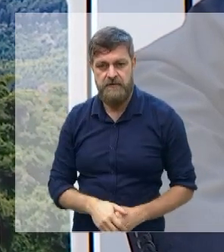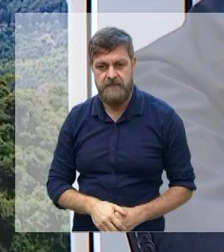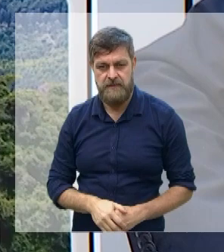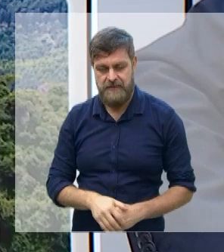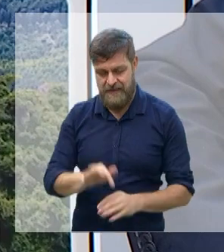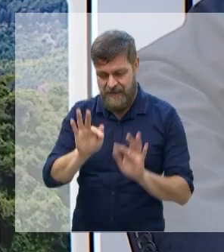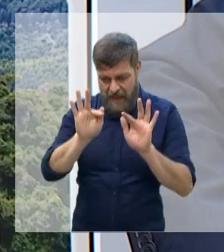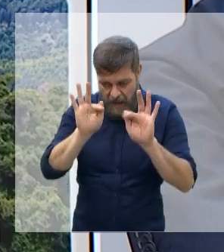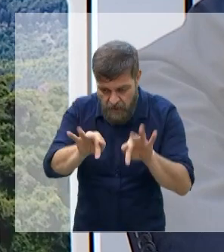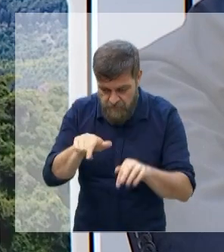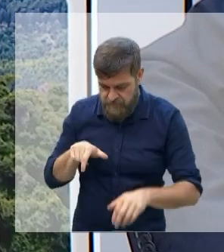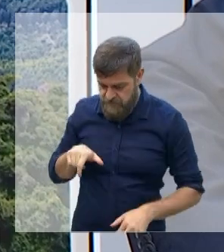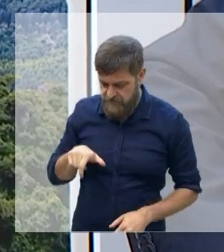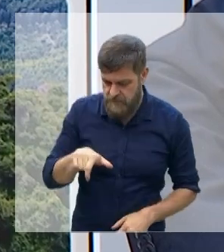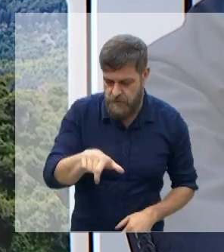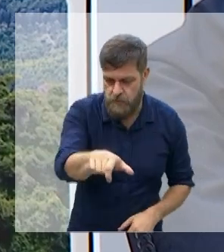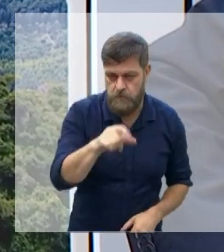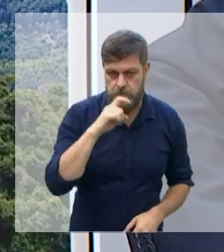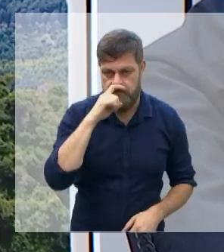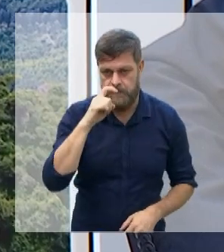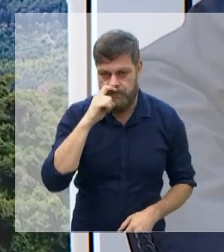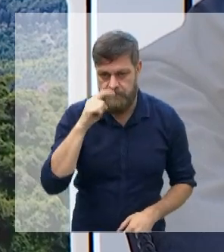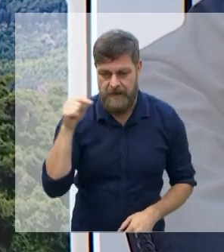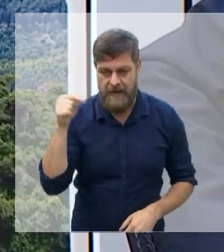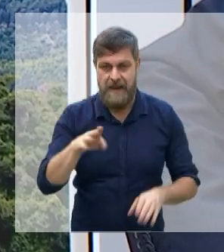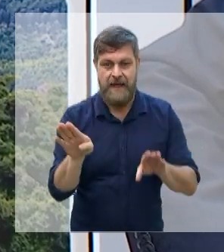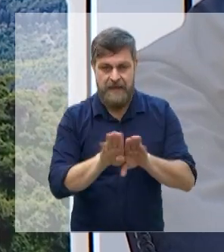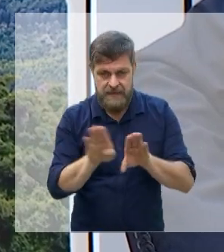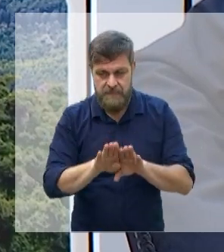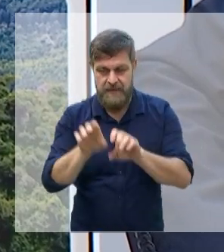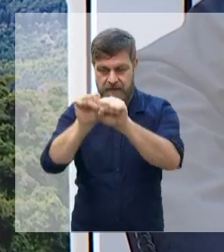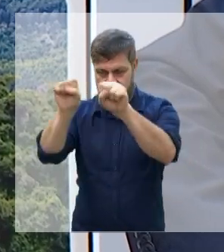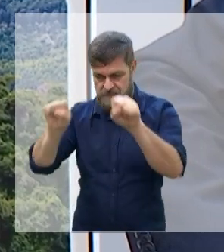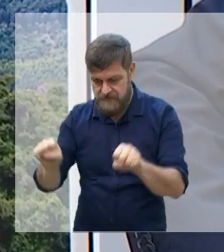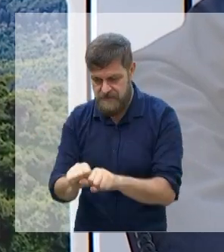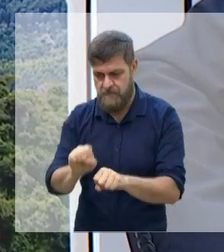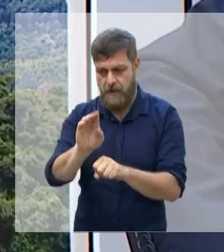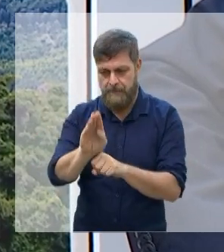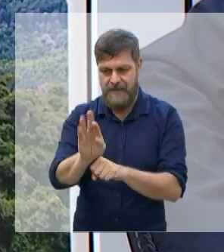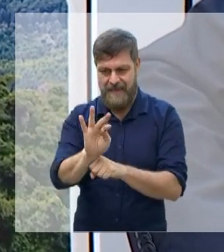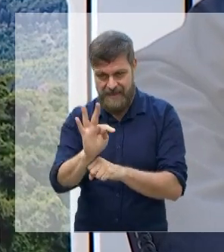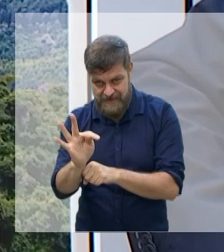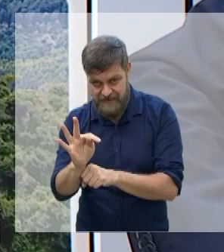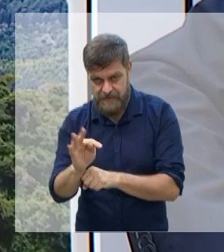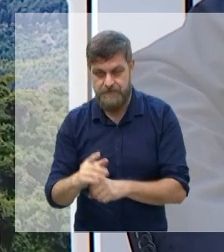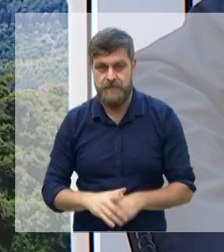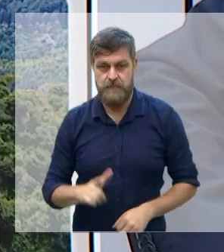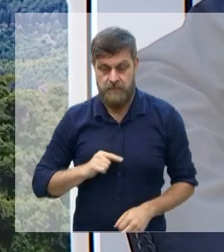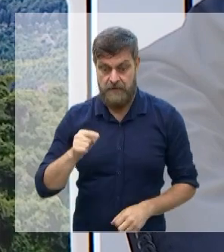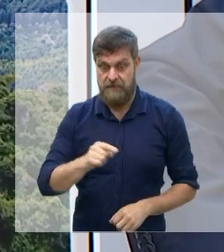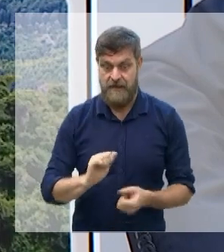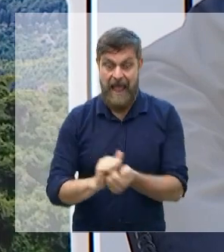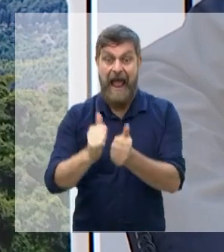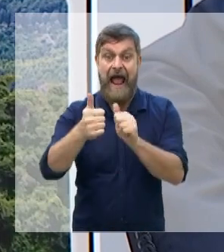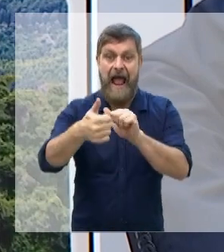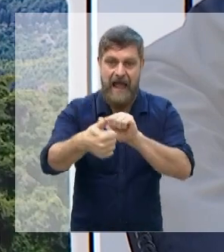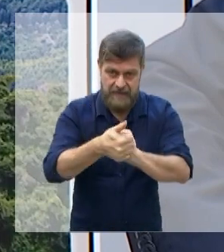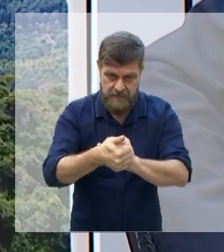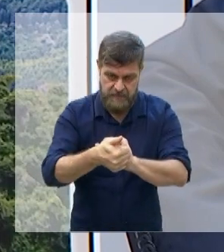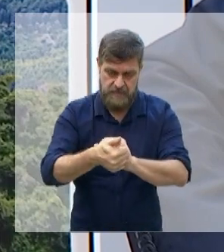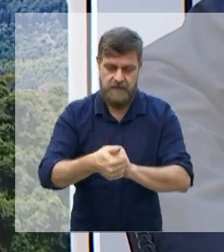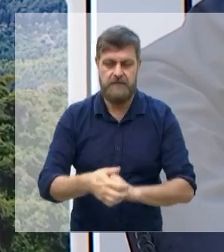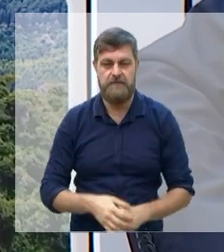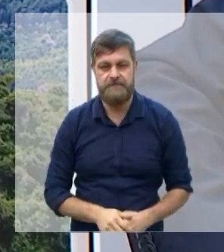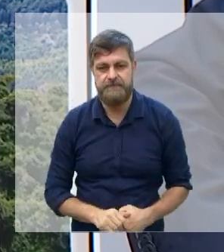corredor ouro verde eo terminal vida nova também vai acomodar o sistema brt disse o convencional mas vai ser adaptado ok